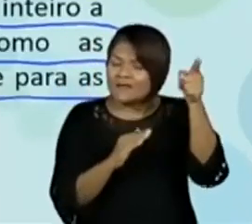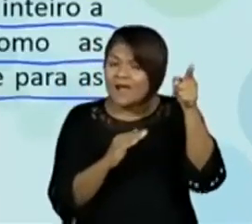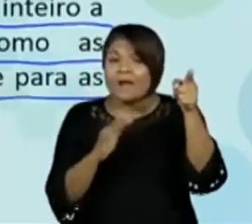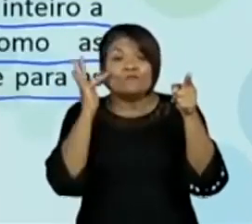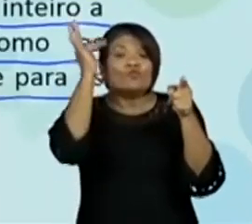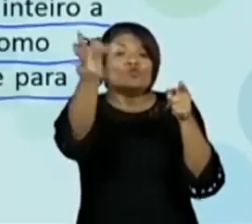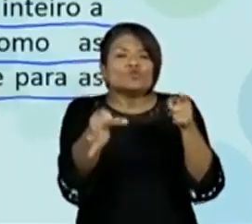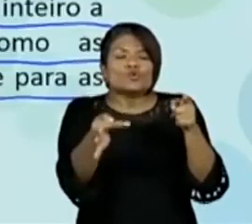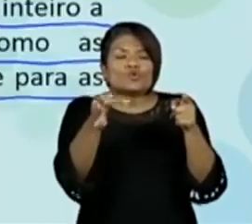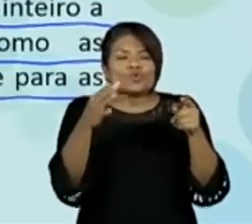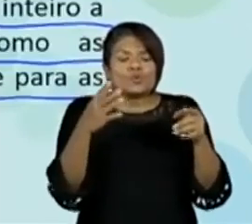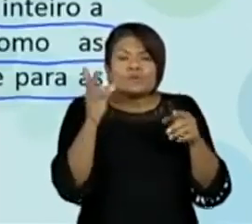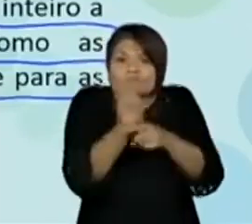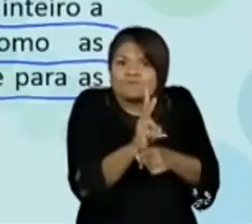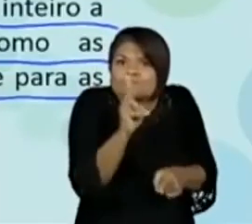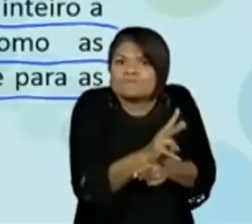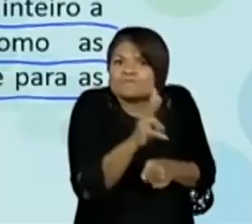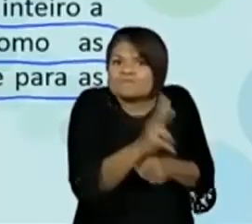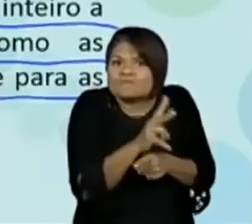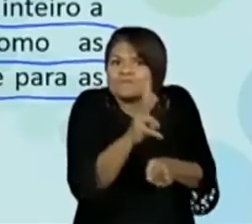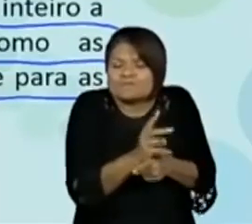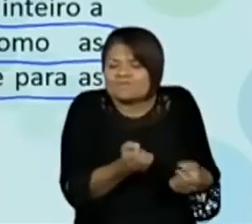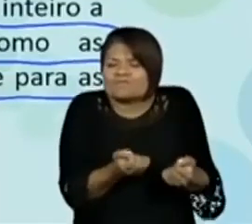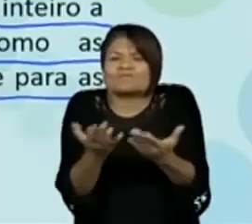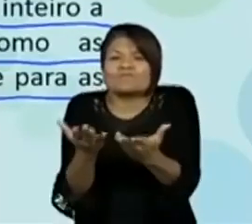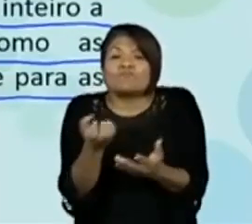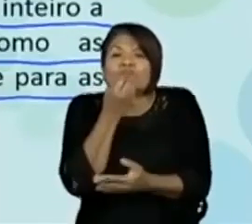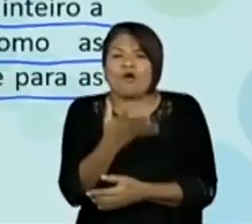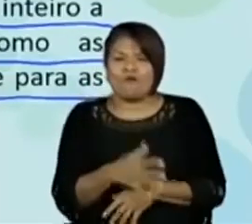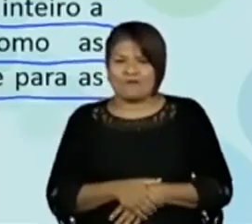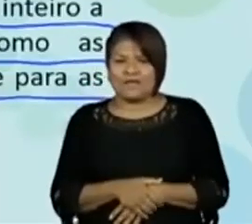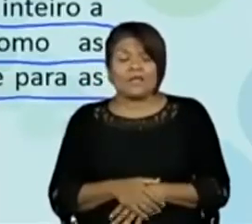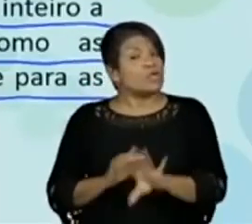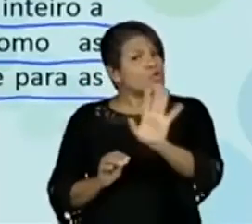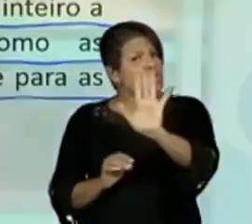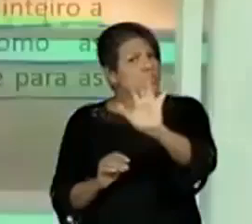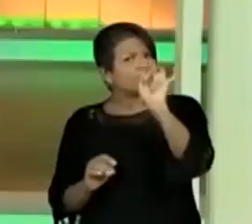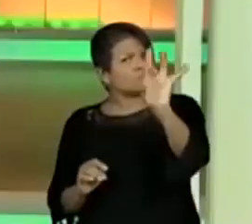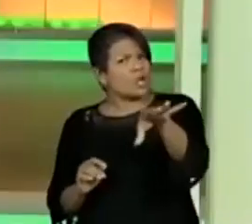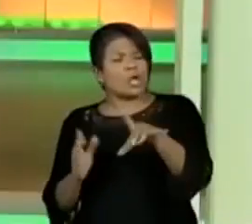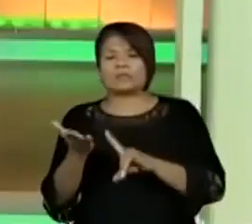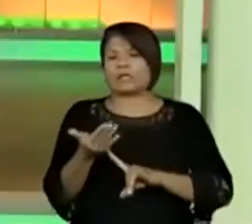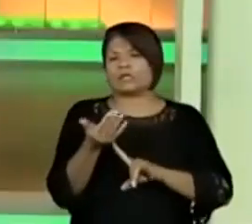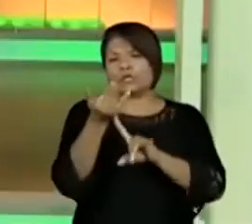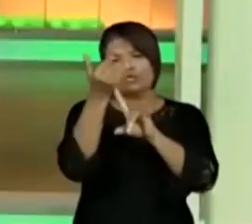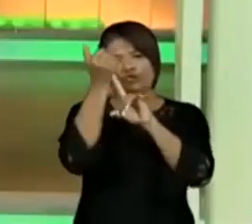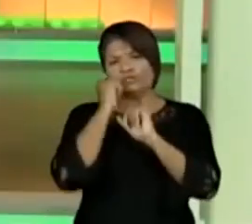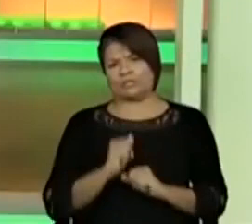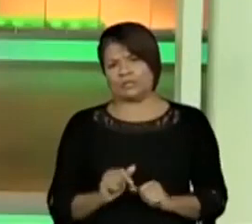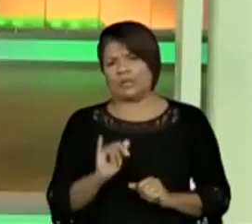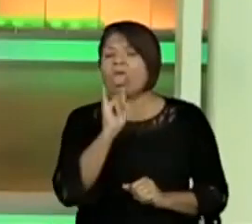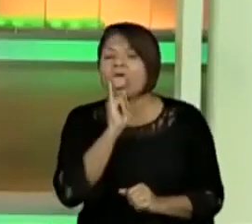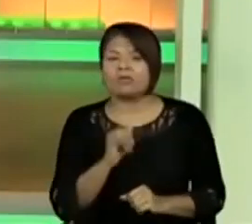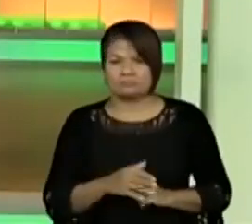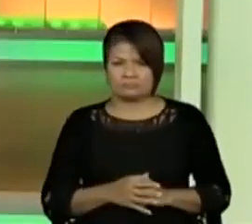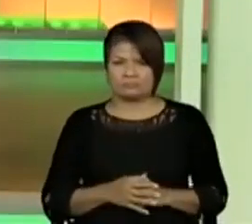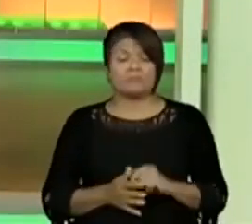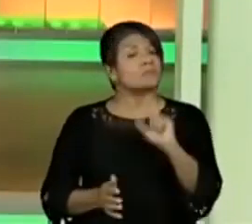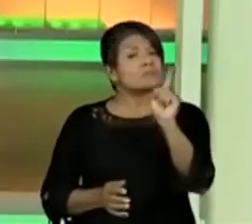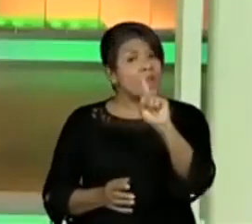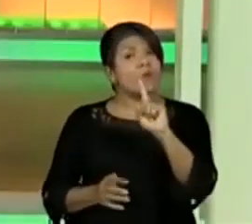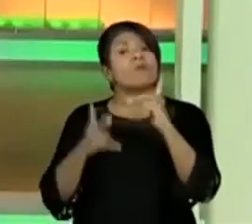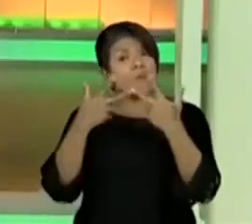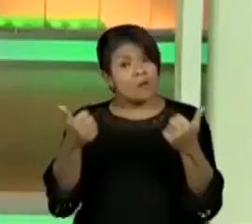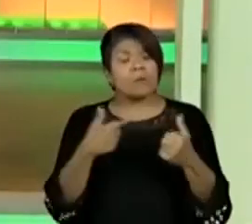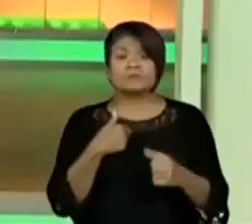futuras. Ou seja, o que eles estão querendo dizer para a gente? Que não basta só essa questão da tecnologia, de tudo isso. É uma questão também